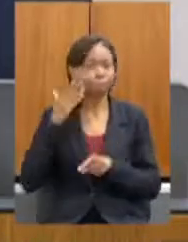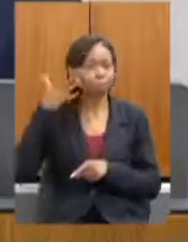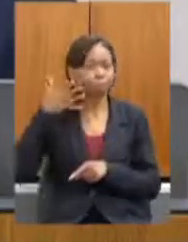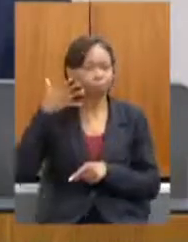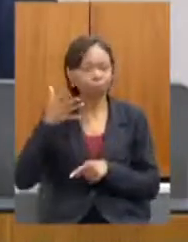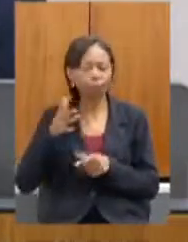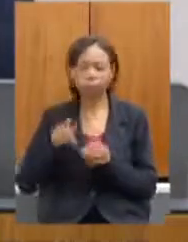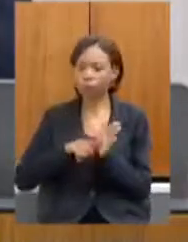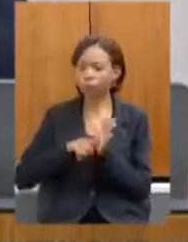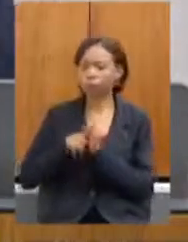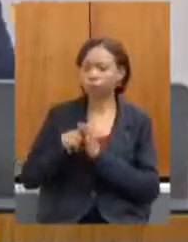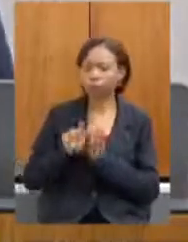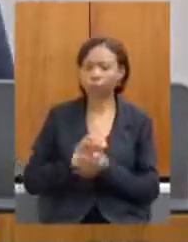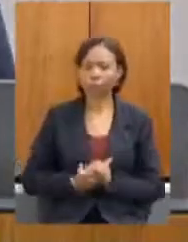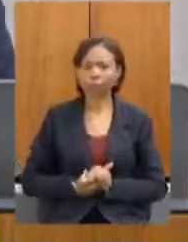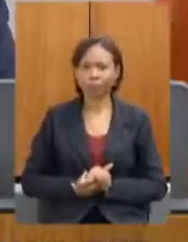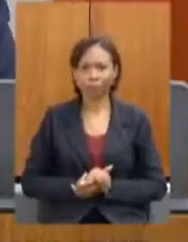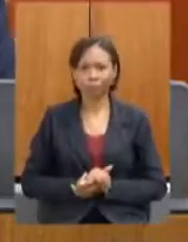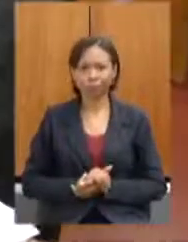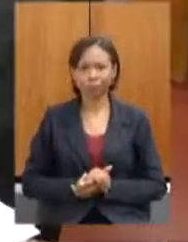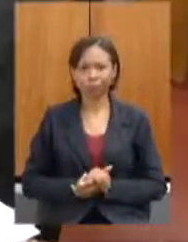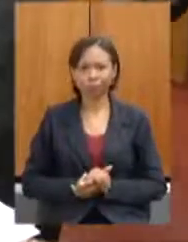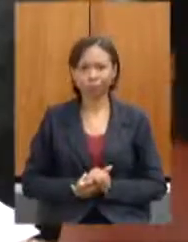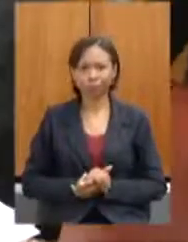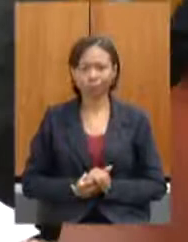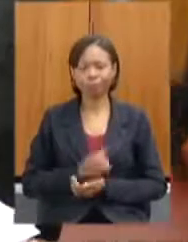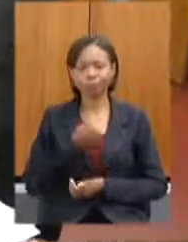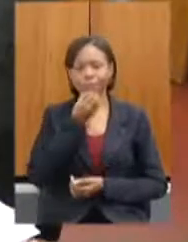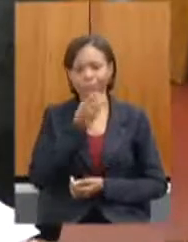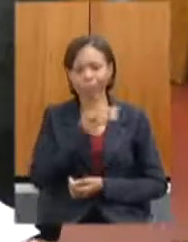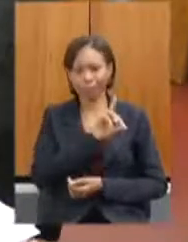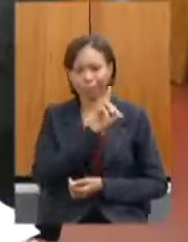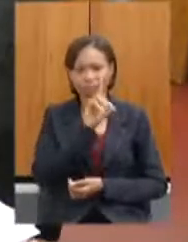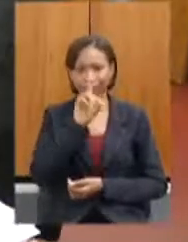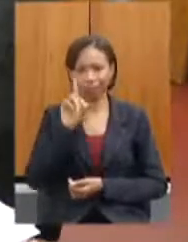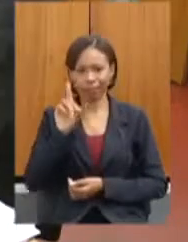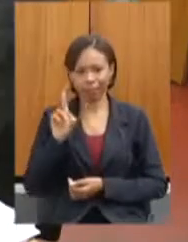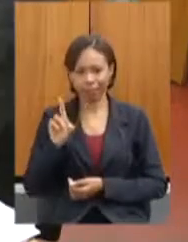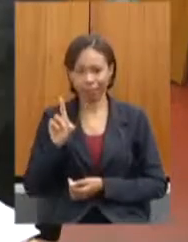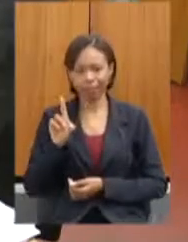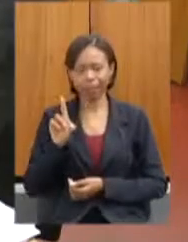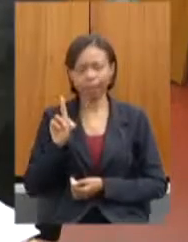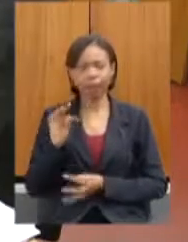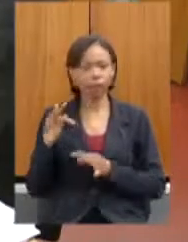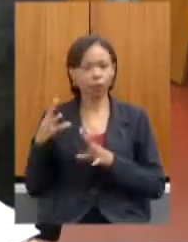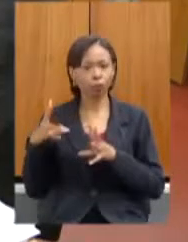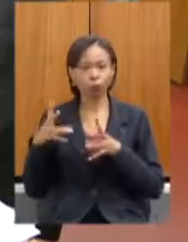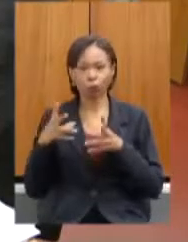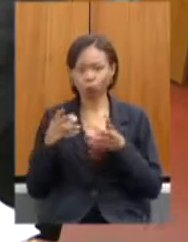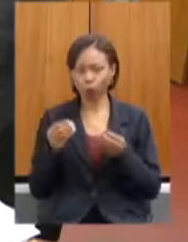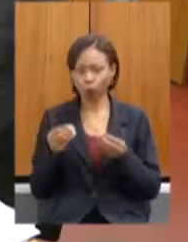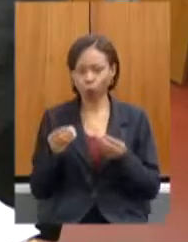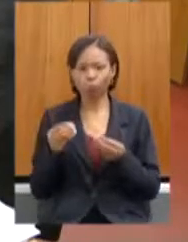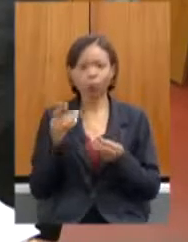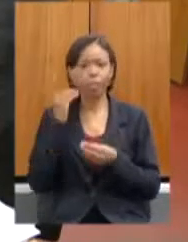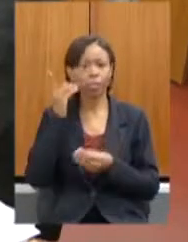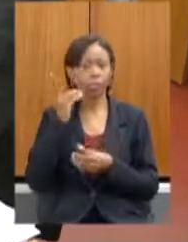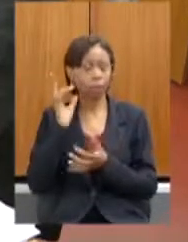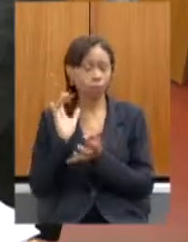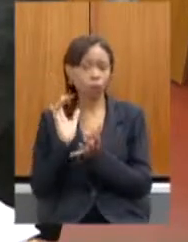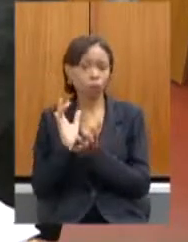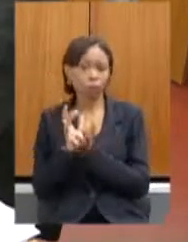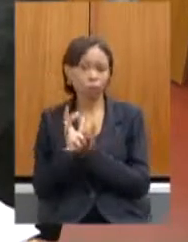lamento Bom dia senhor presidente Bom dia a todos os deputados os